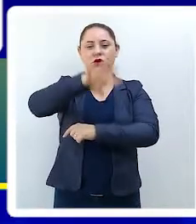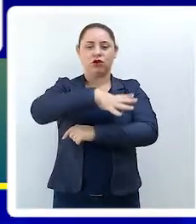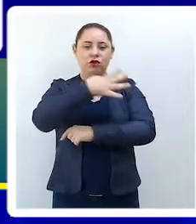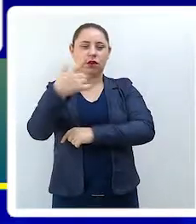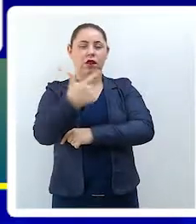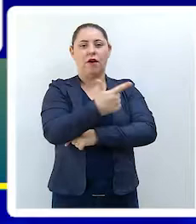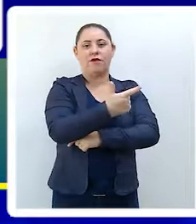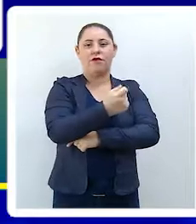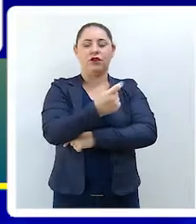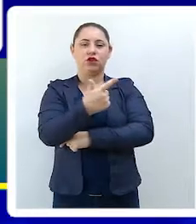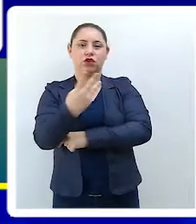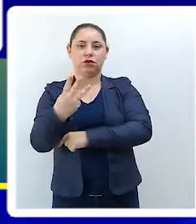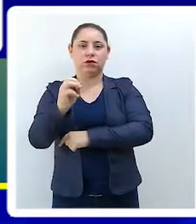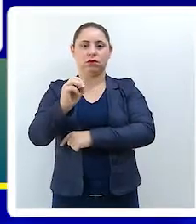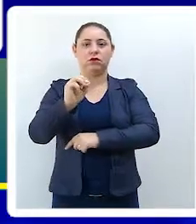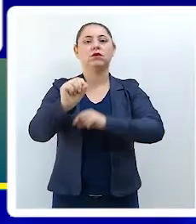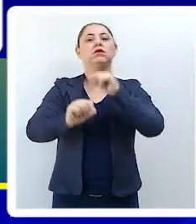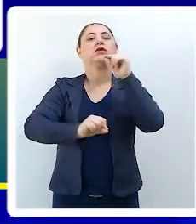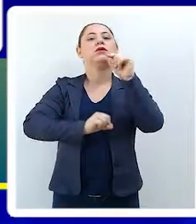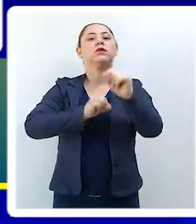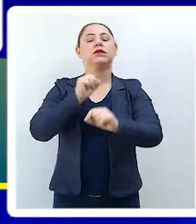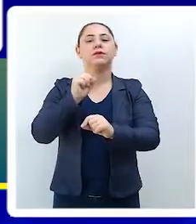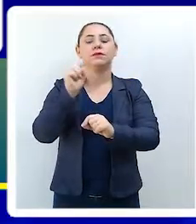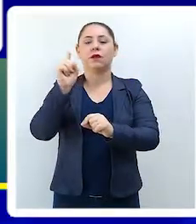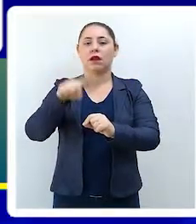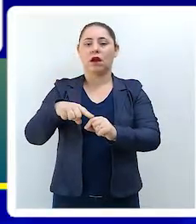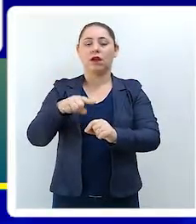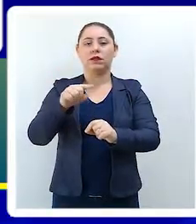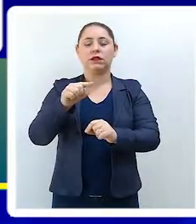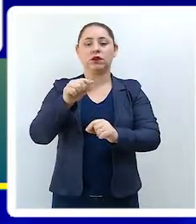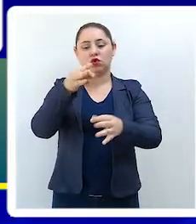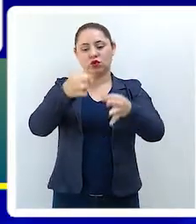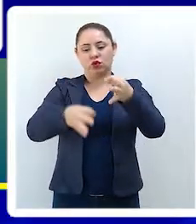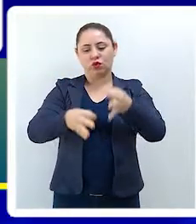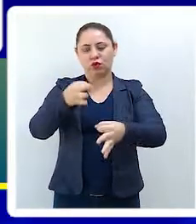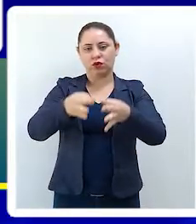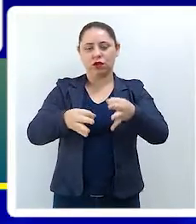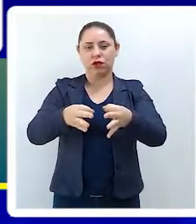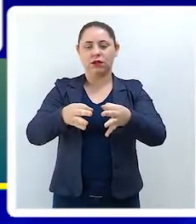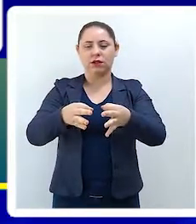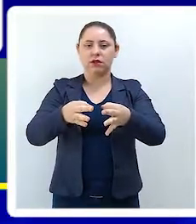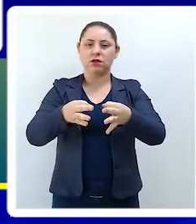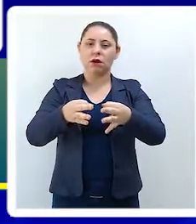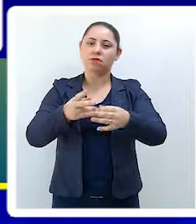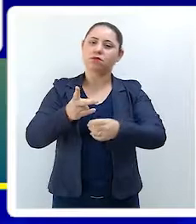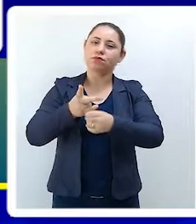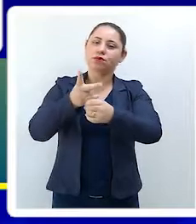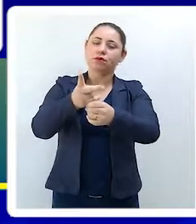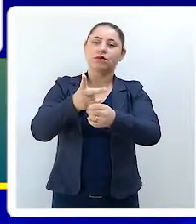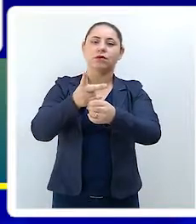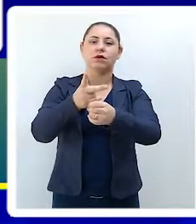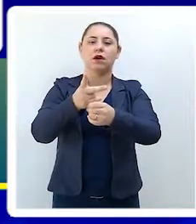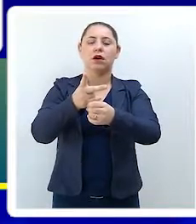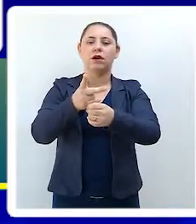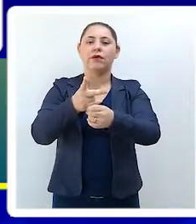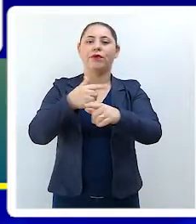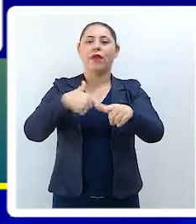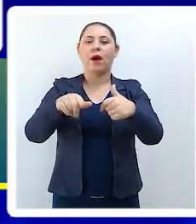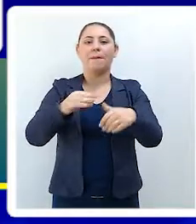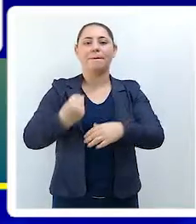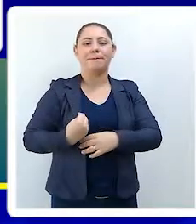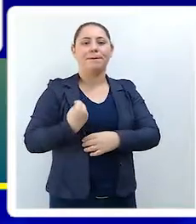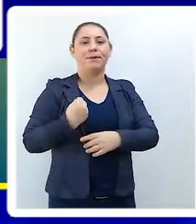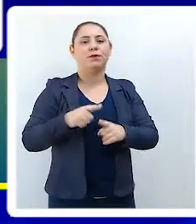Agenda 2030, ela se dará de forma que os juízes, os promotores e as partes